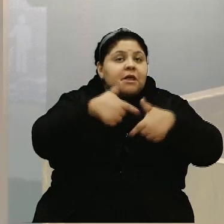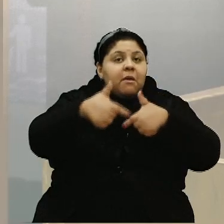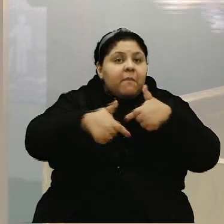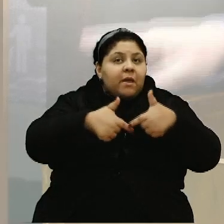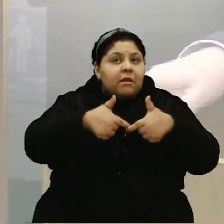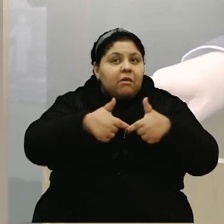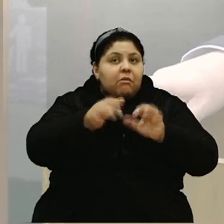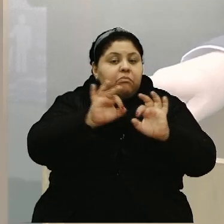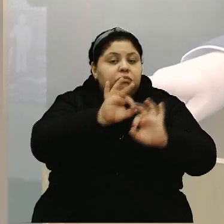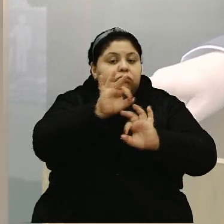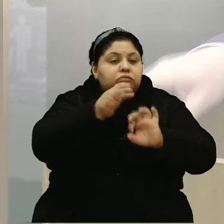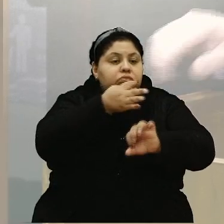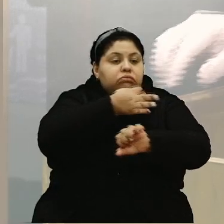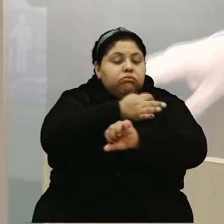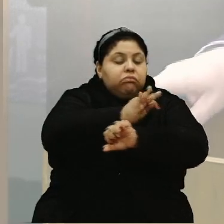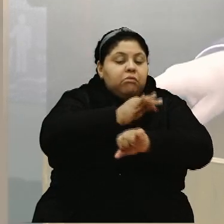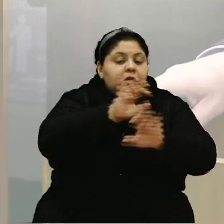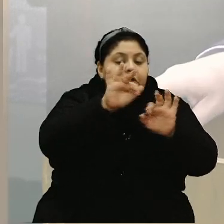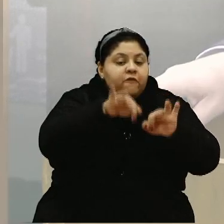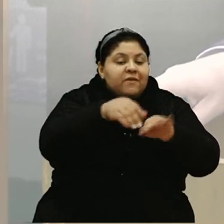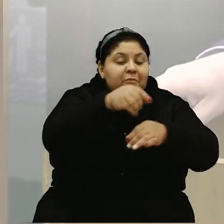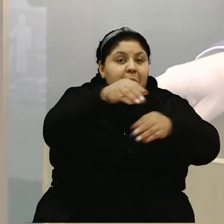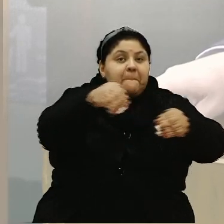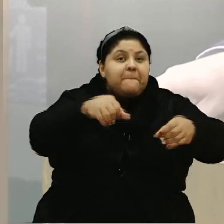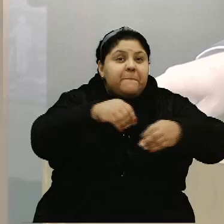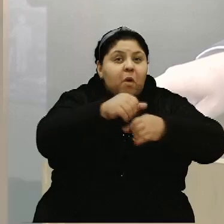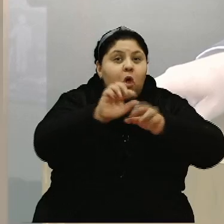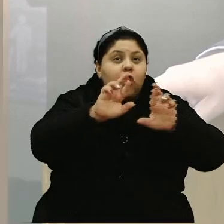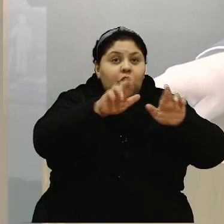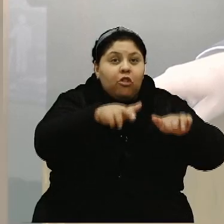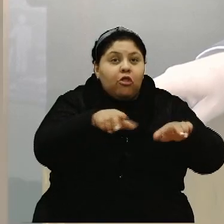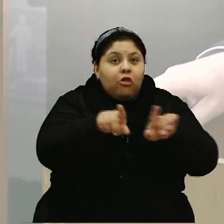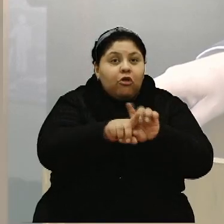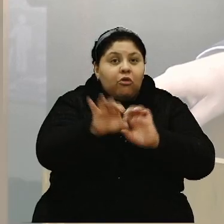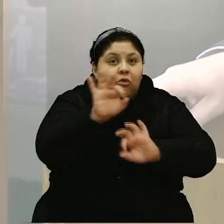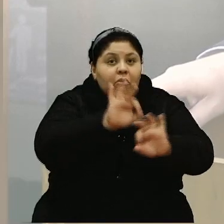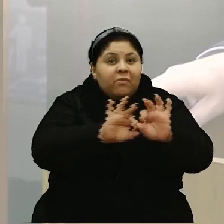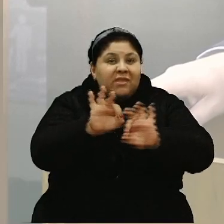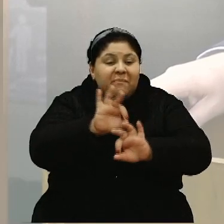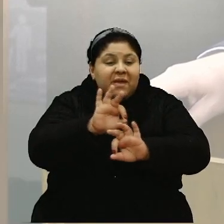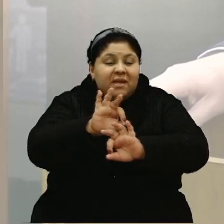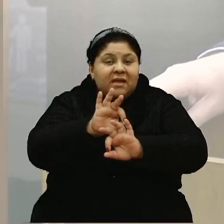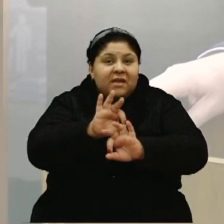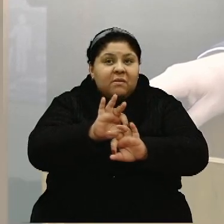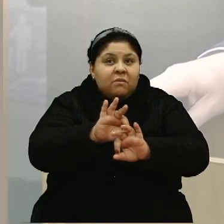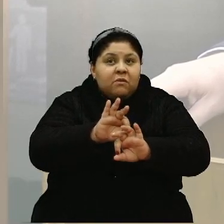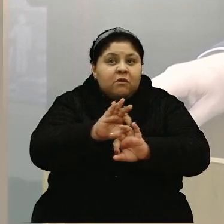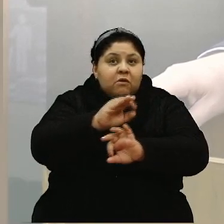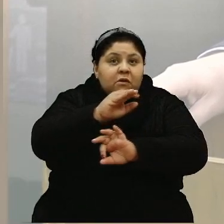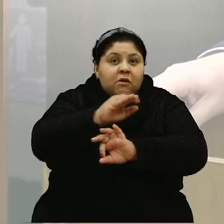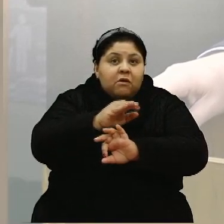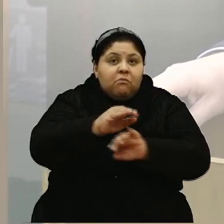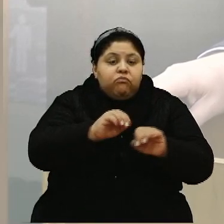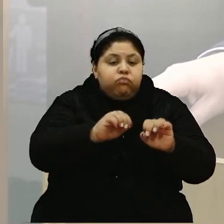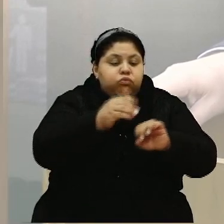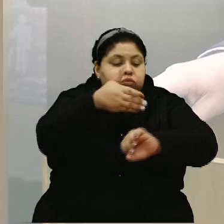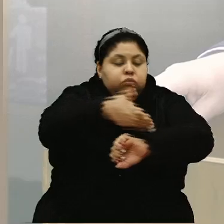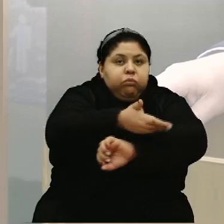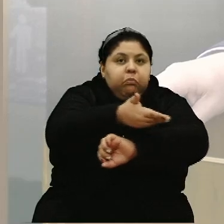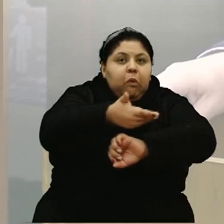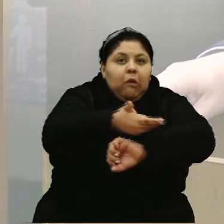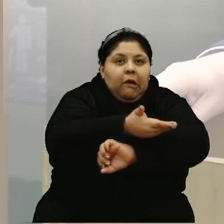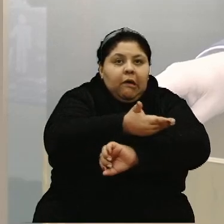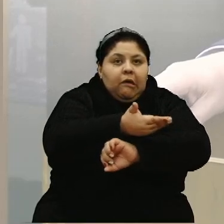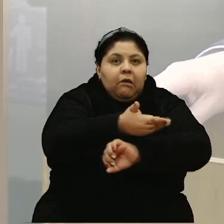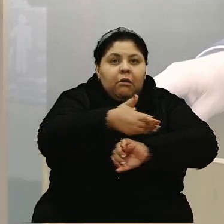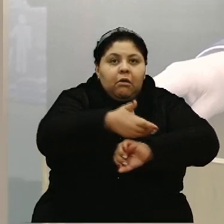acabar com o pó naquela região, inclusive arrumar as bocas de lobo na Avenida Marco Polo.